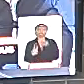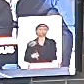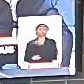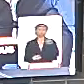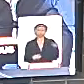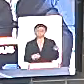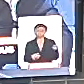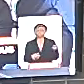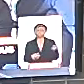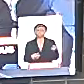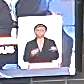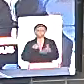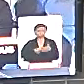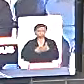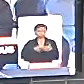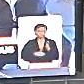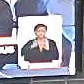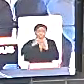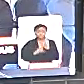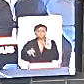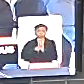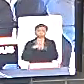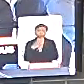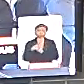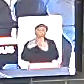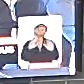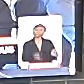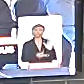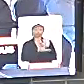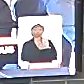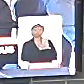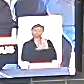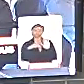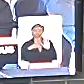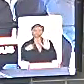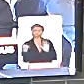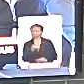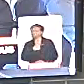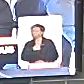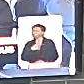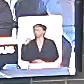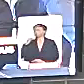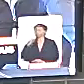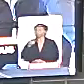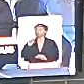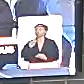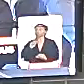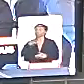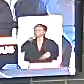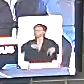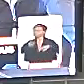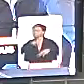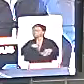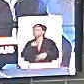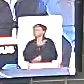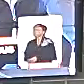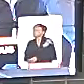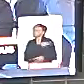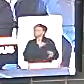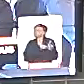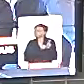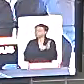pelo Direito que é de direito de vocês se já tem lei que cabe a nós deputados fiscalizar e se pode melhorar a lei cabe a nós deputados melhorar essa